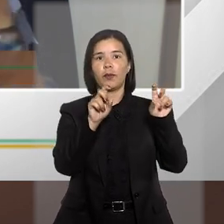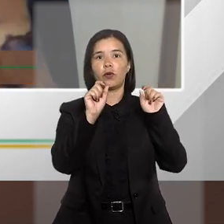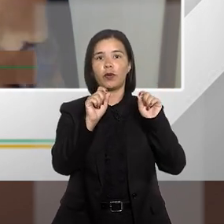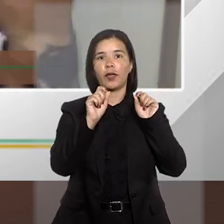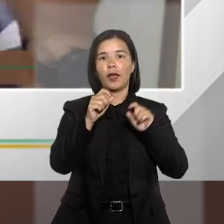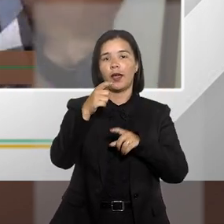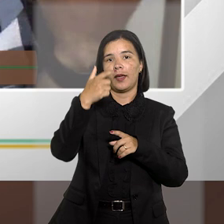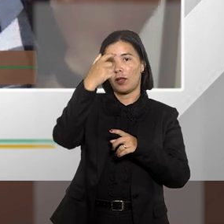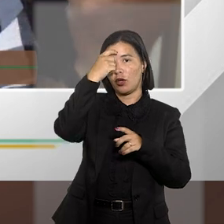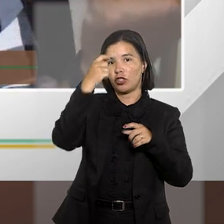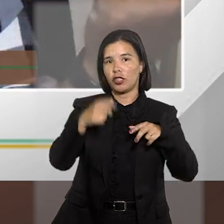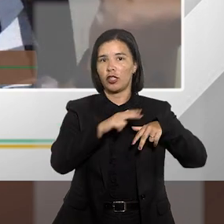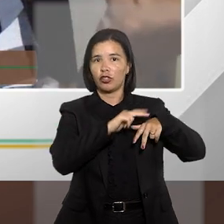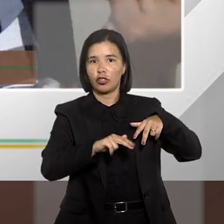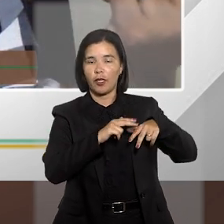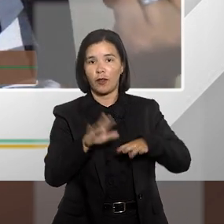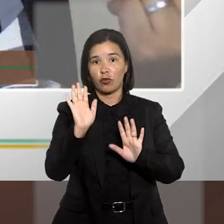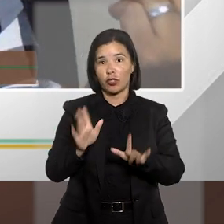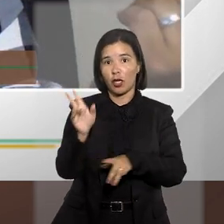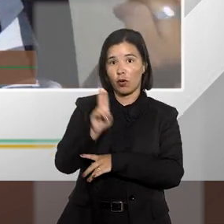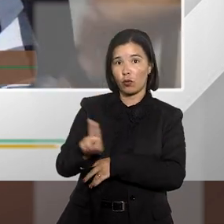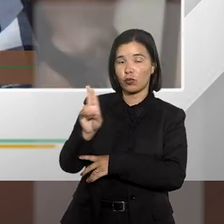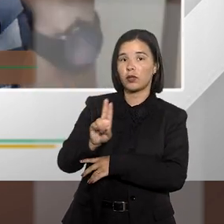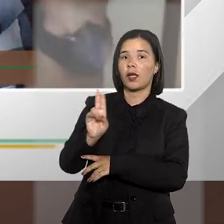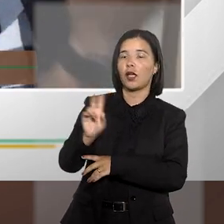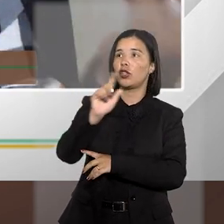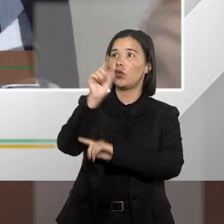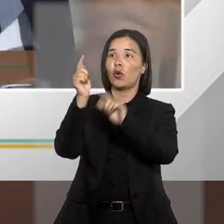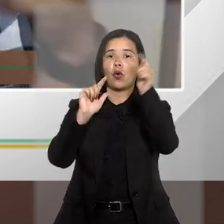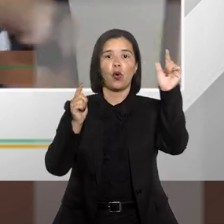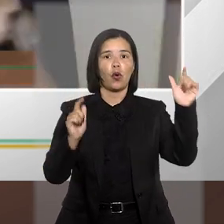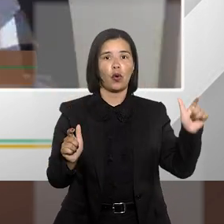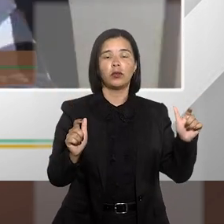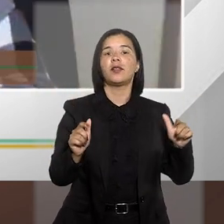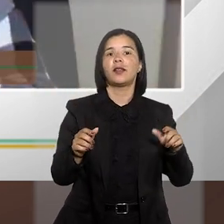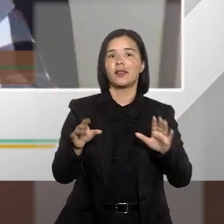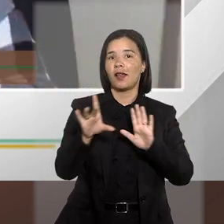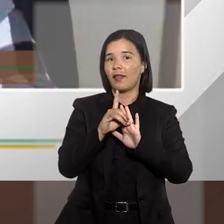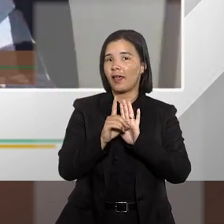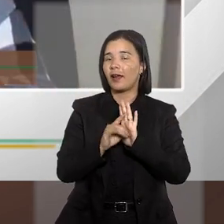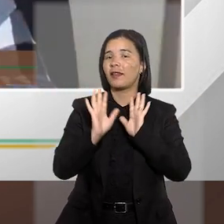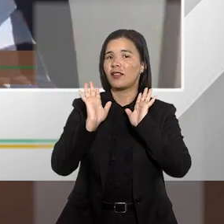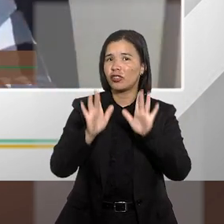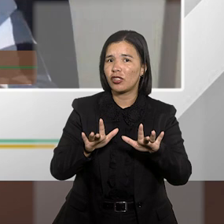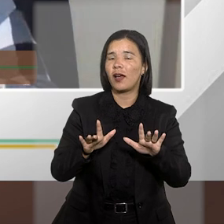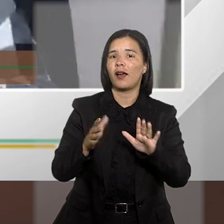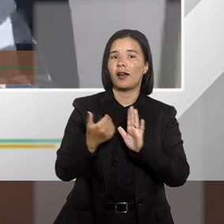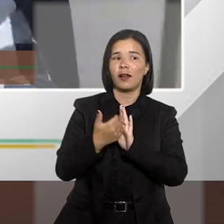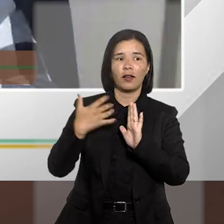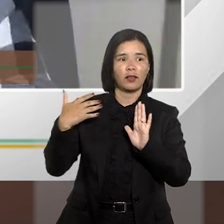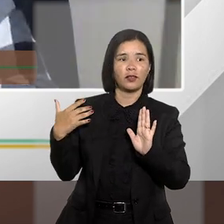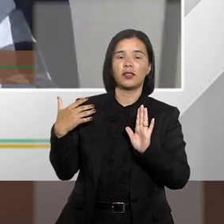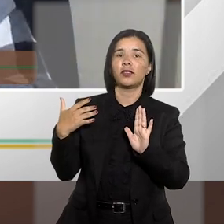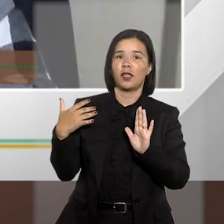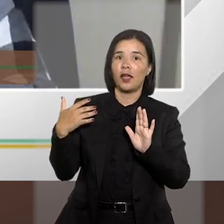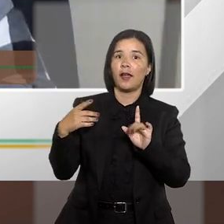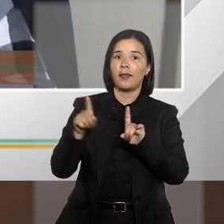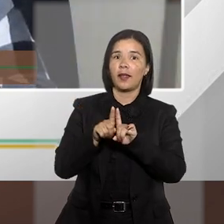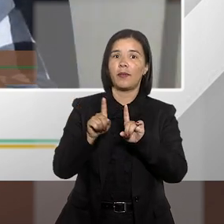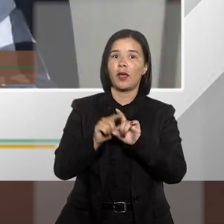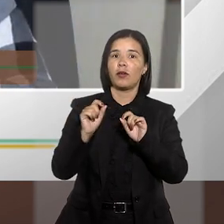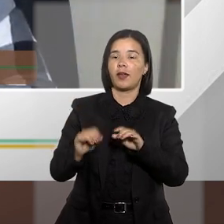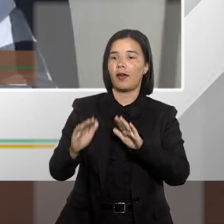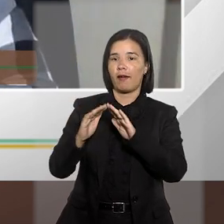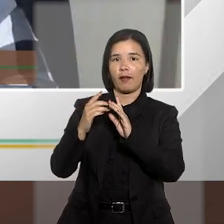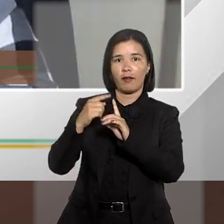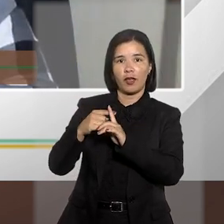um termo utilizado em outros tempos, em outras décadas, ter origem numa produção muito advinda da Igreja